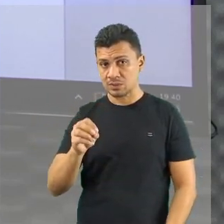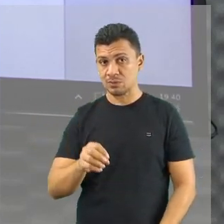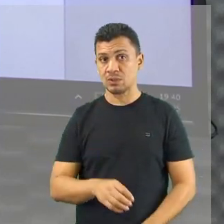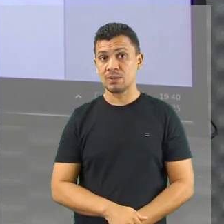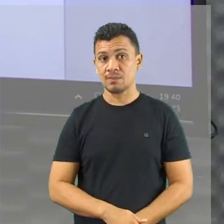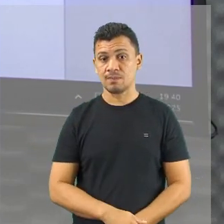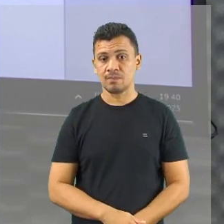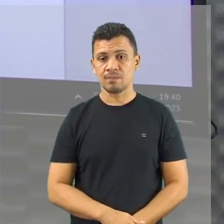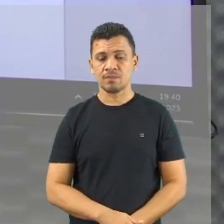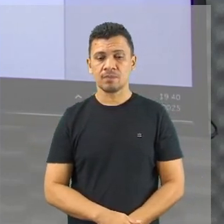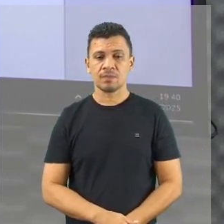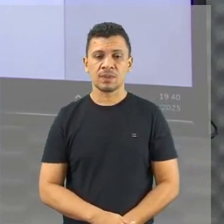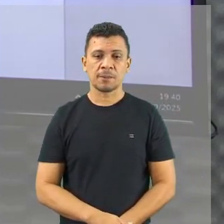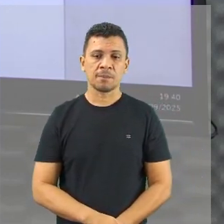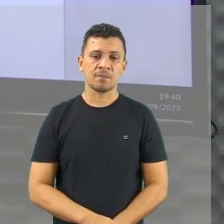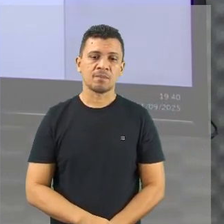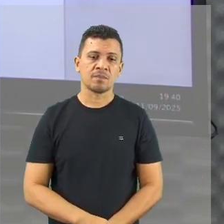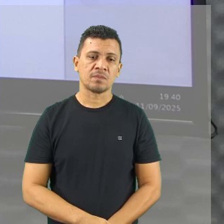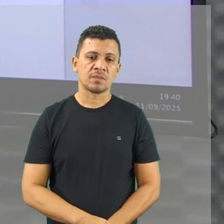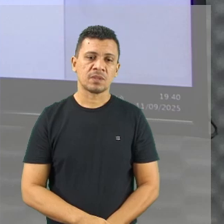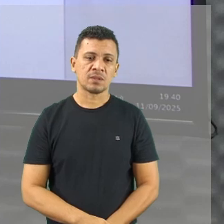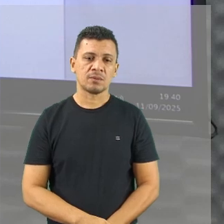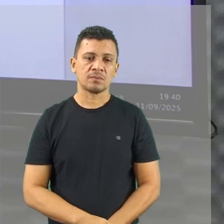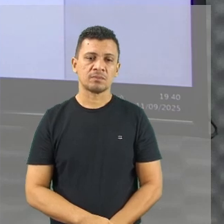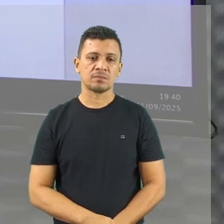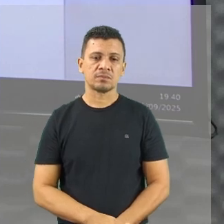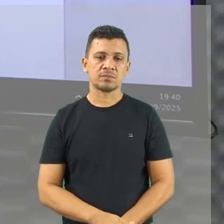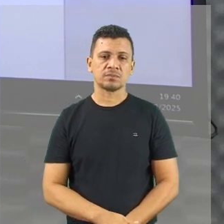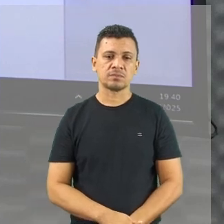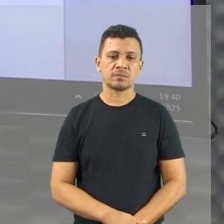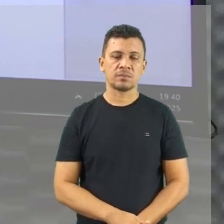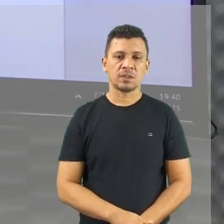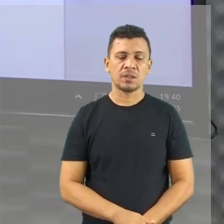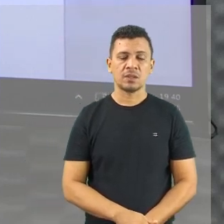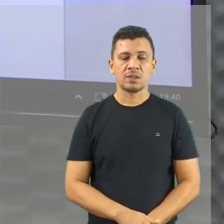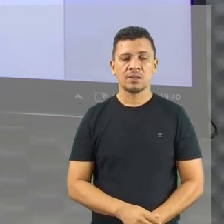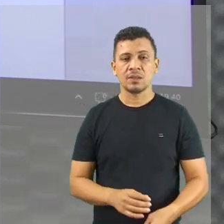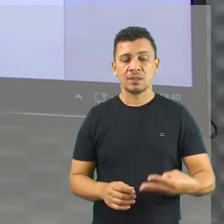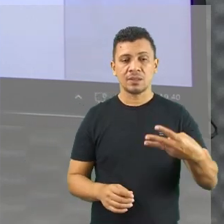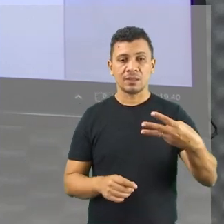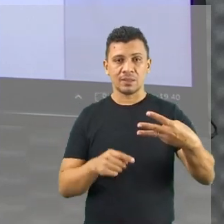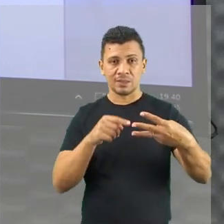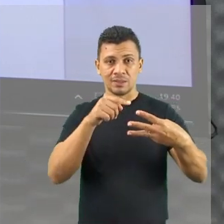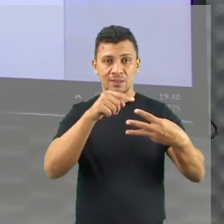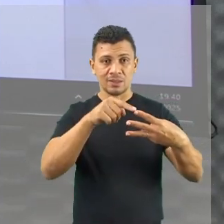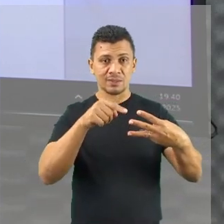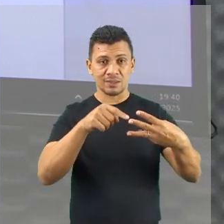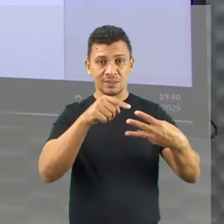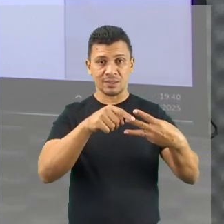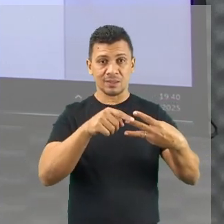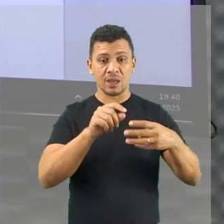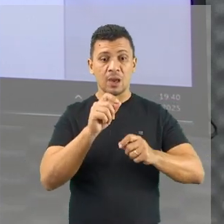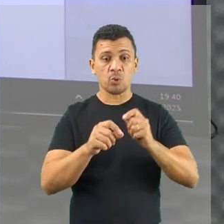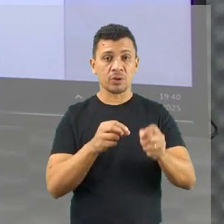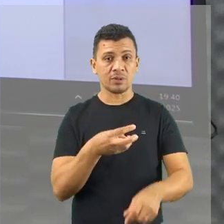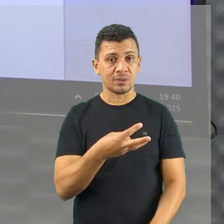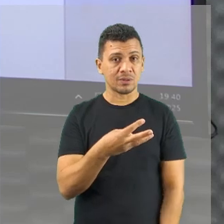testar? Bora logo fazer esses dois aqui, ó. Esses dois aqui são iguais. É só pegar